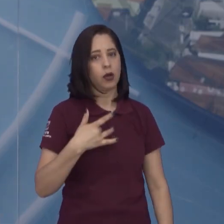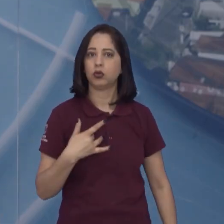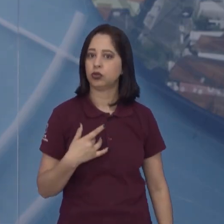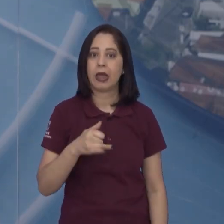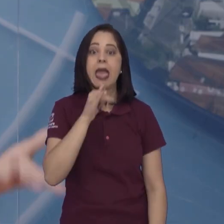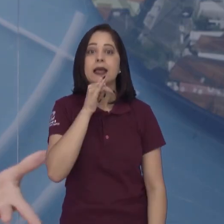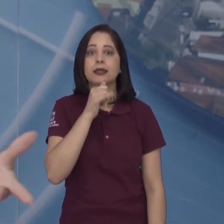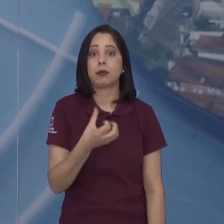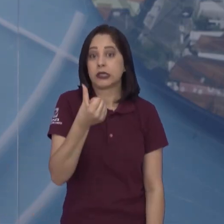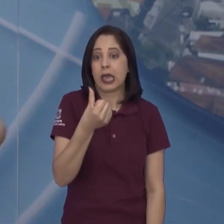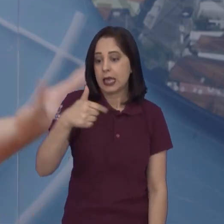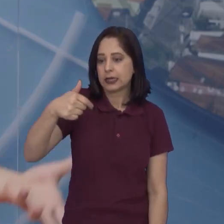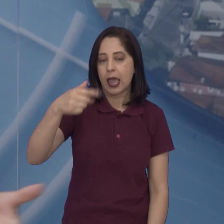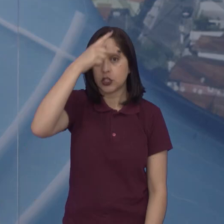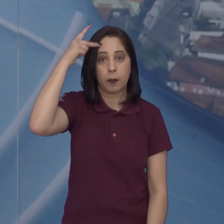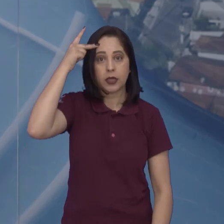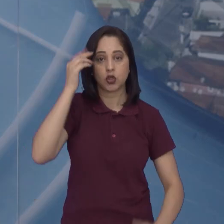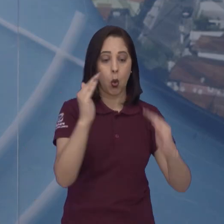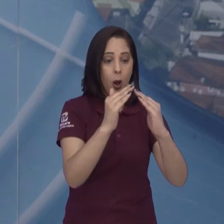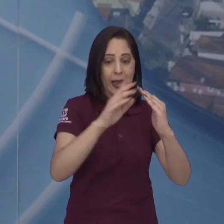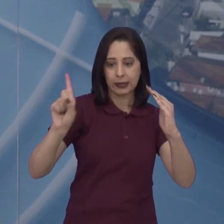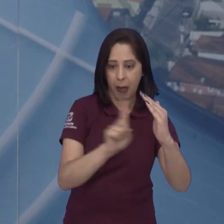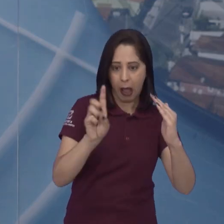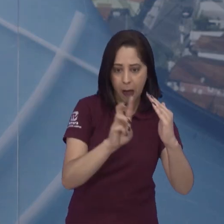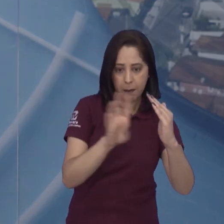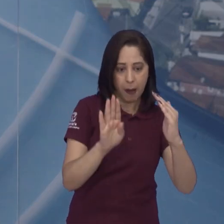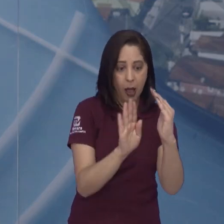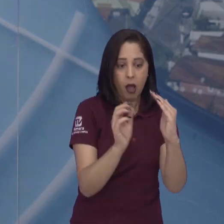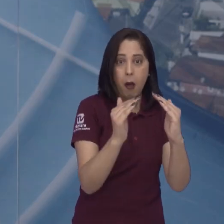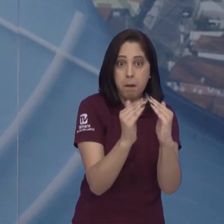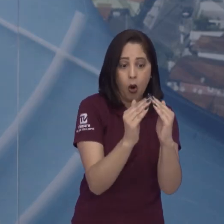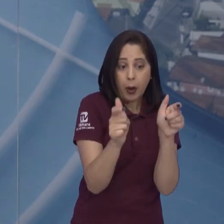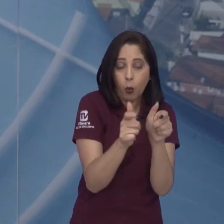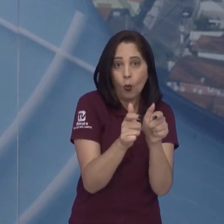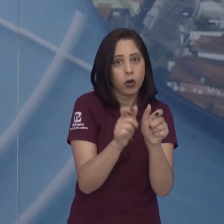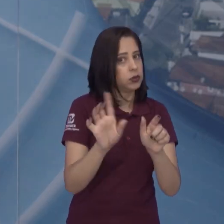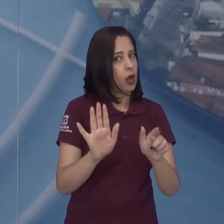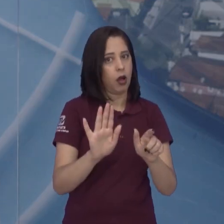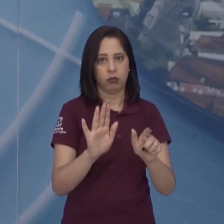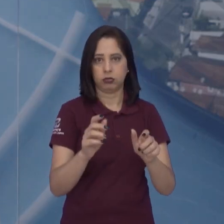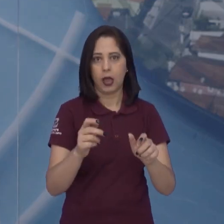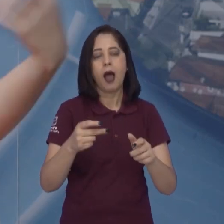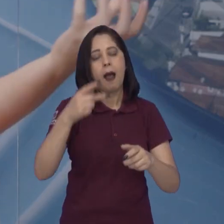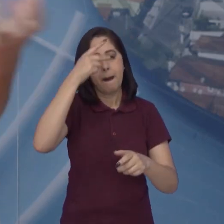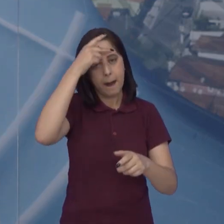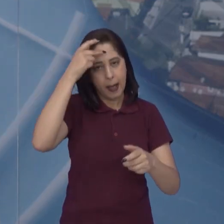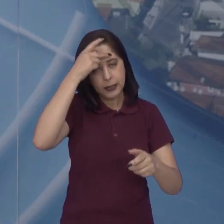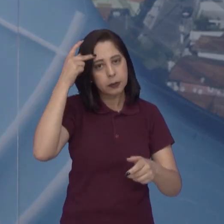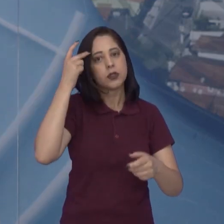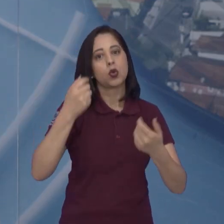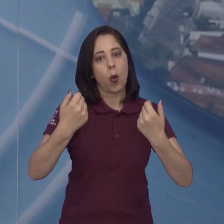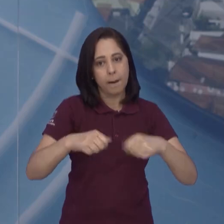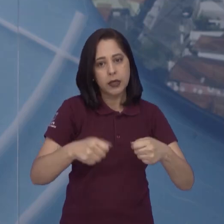imagina, 6, 7 pessoas, né? Num tamanho desse que a gente citou, né? As pessoas, elas precisam se locomover, tem a questão da